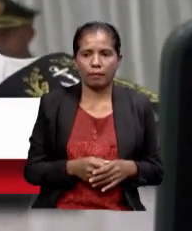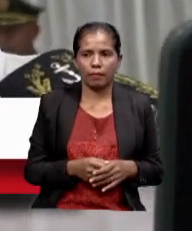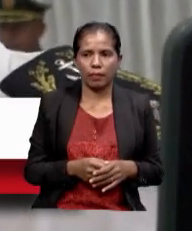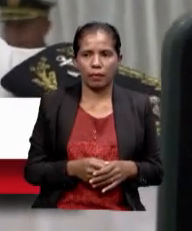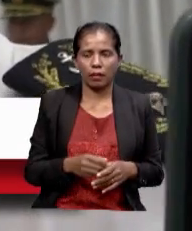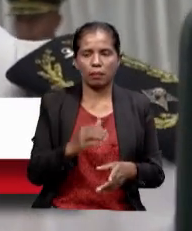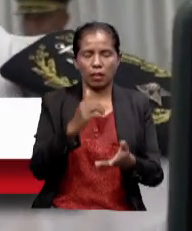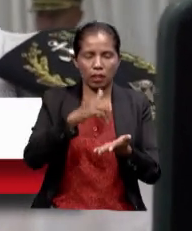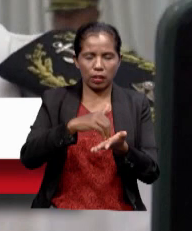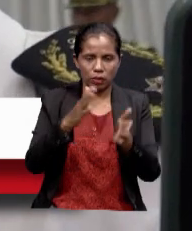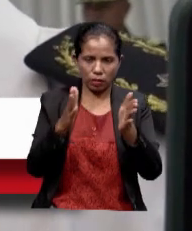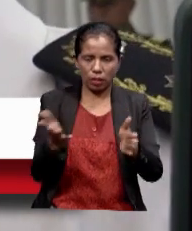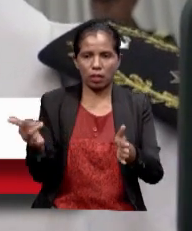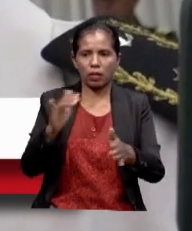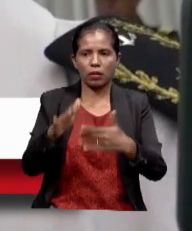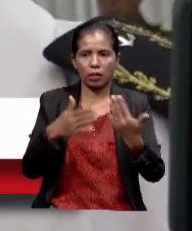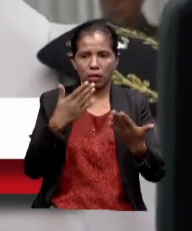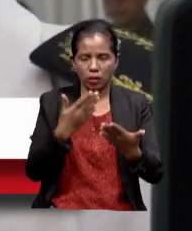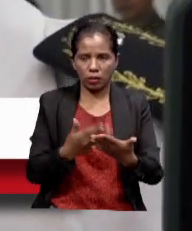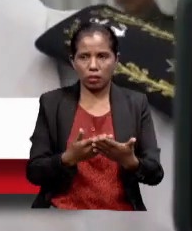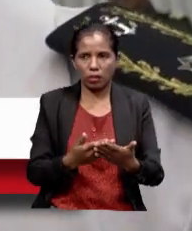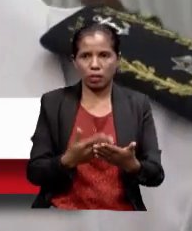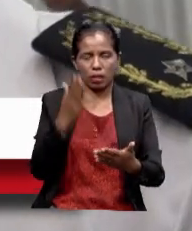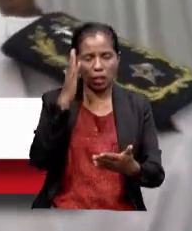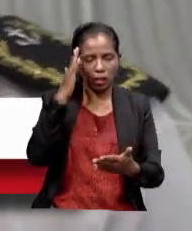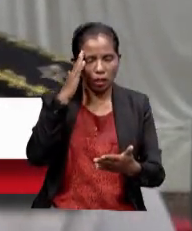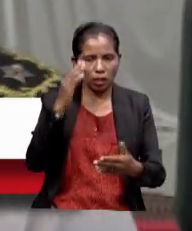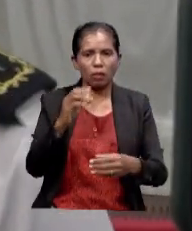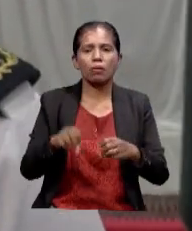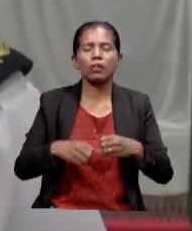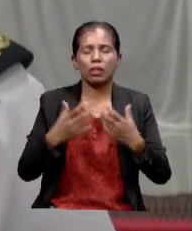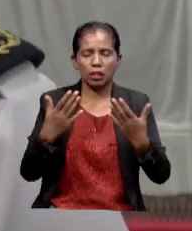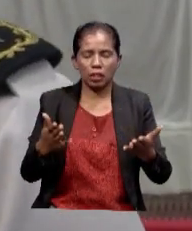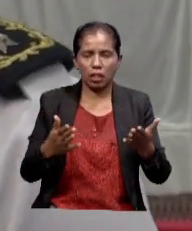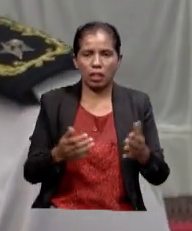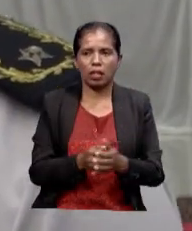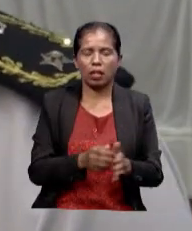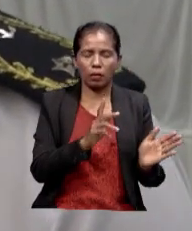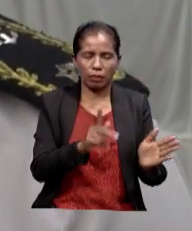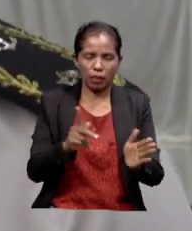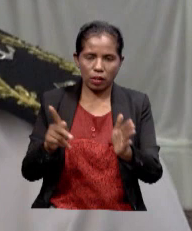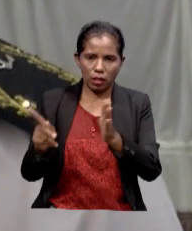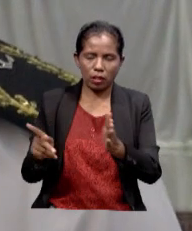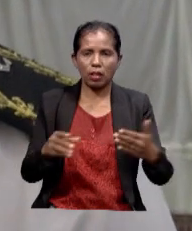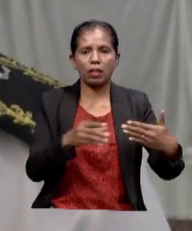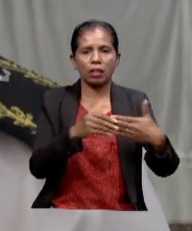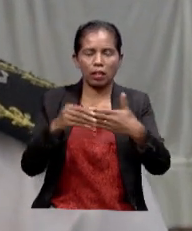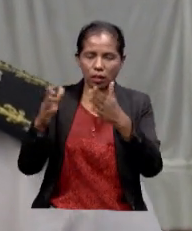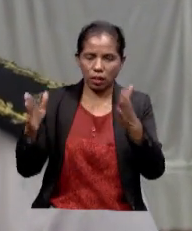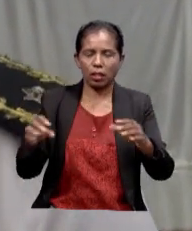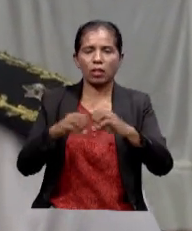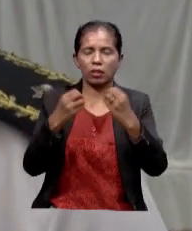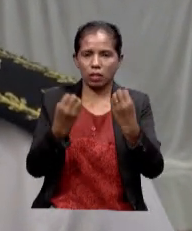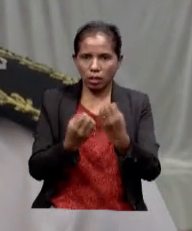aluno Sirnian com a geopolítica, geoestratégia, com a gestão organizacional,